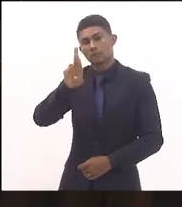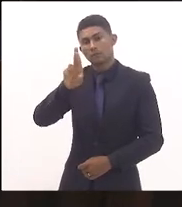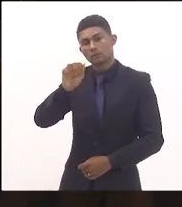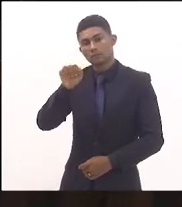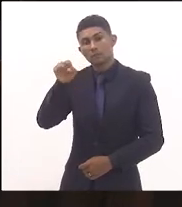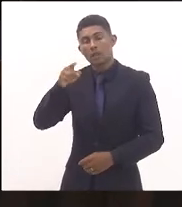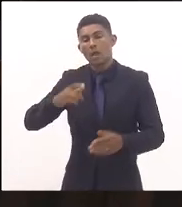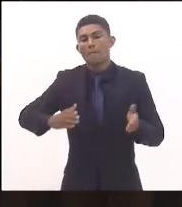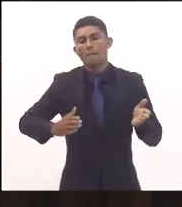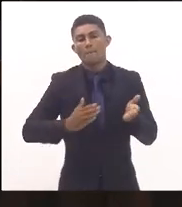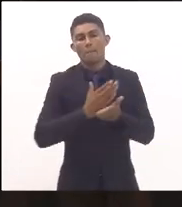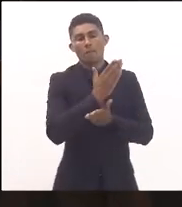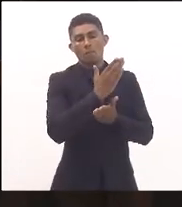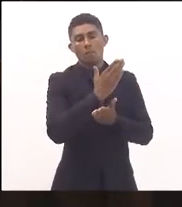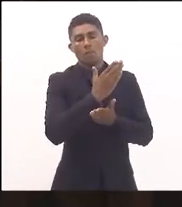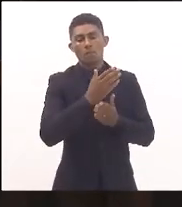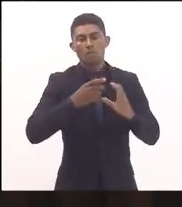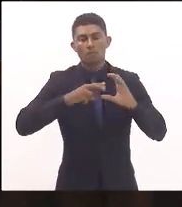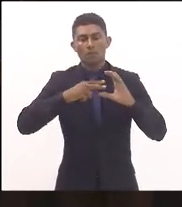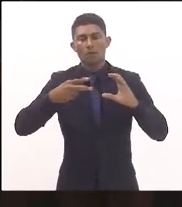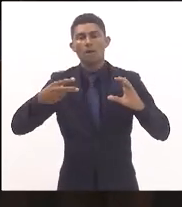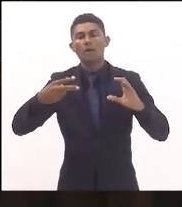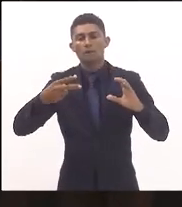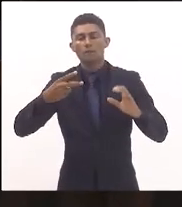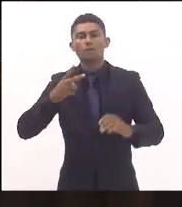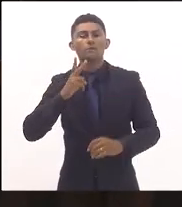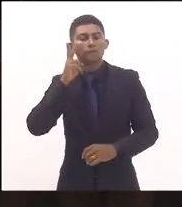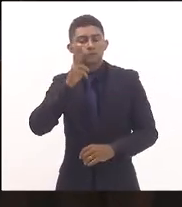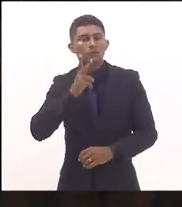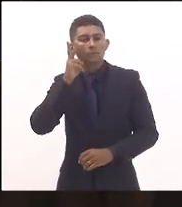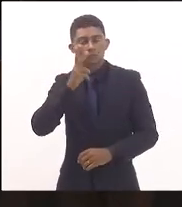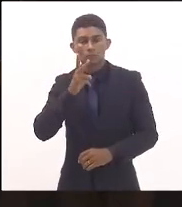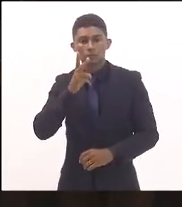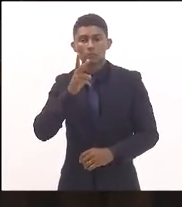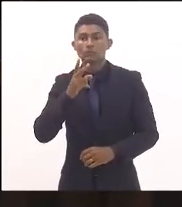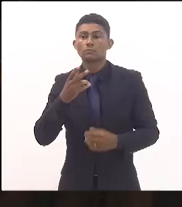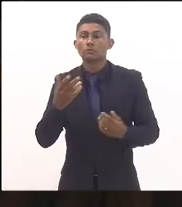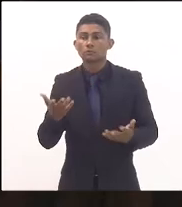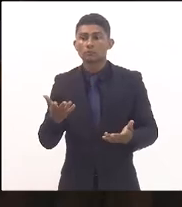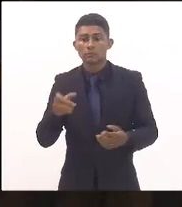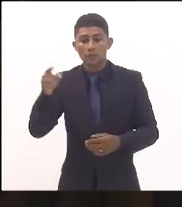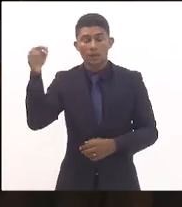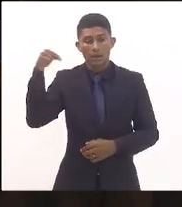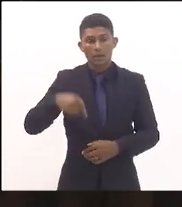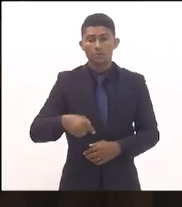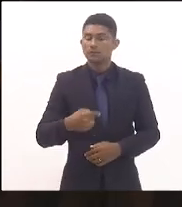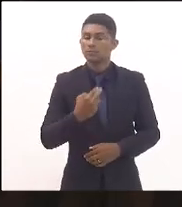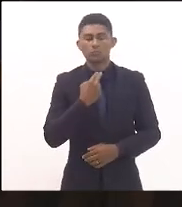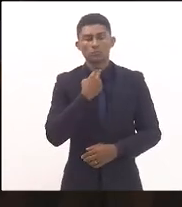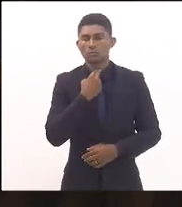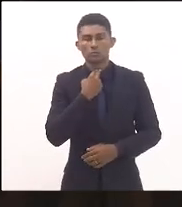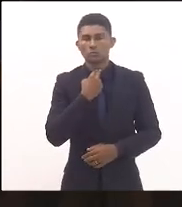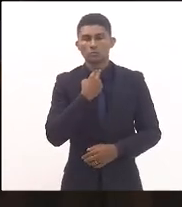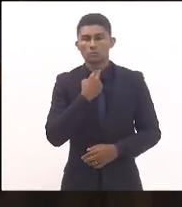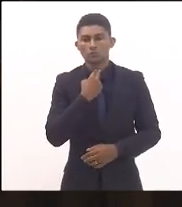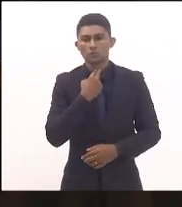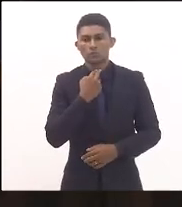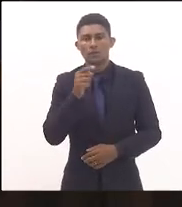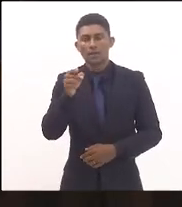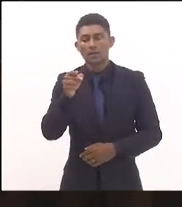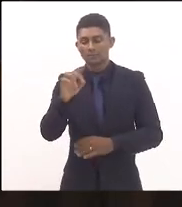aprovou por unanimidade na câmara de vereadores e por não poder estar aqui agora